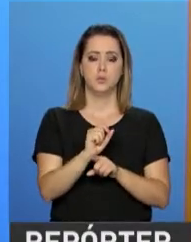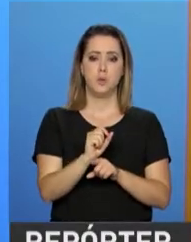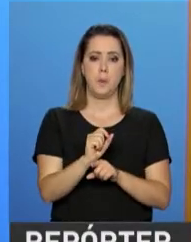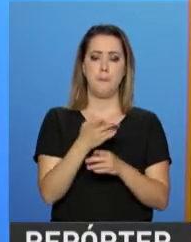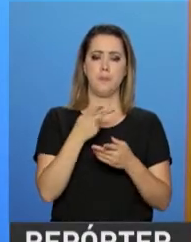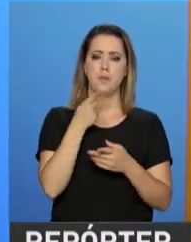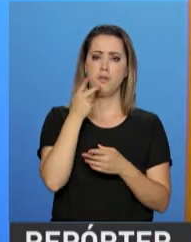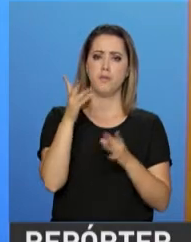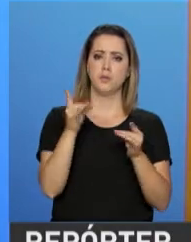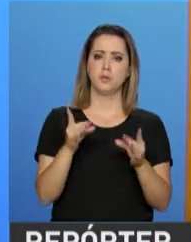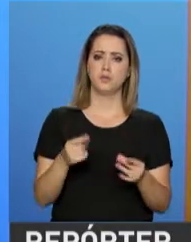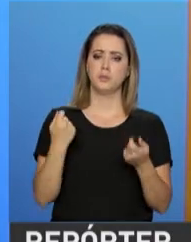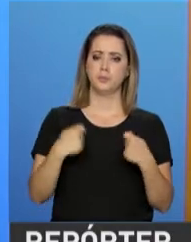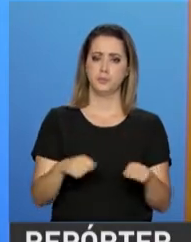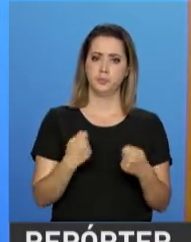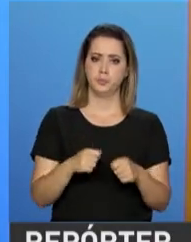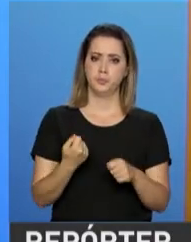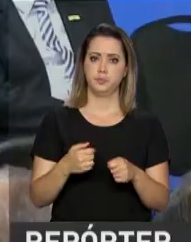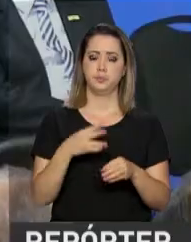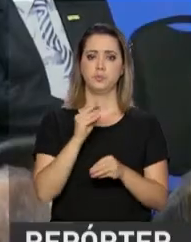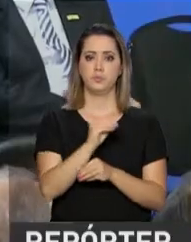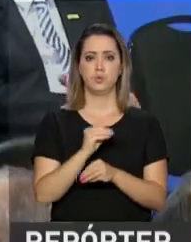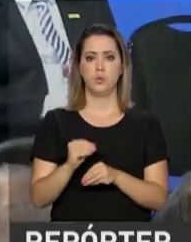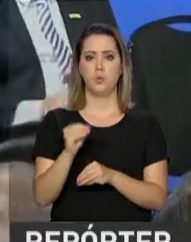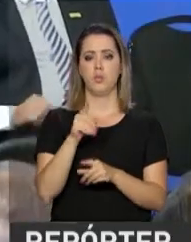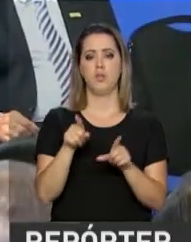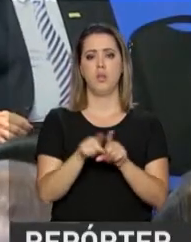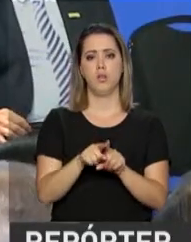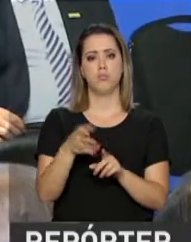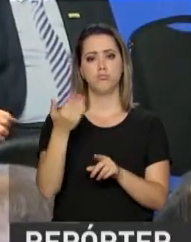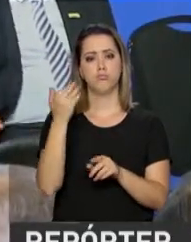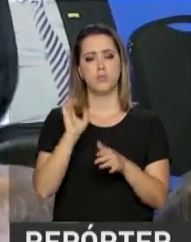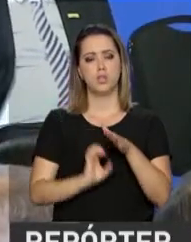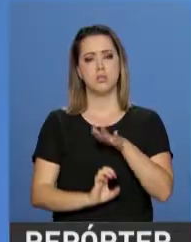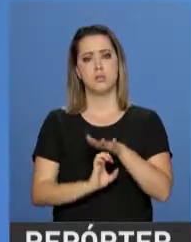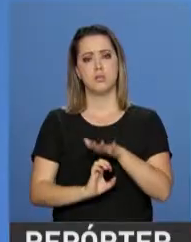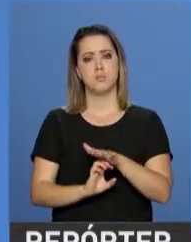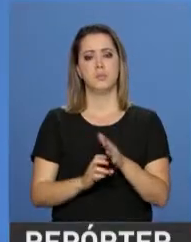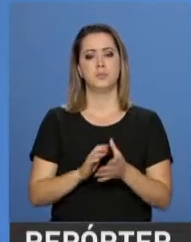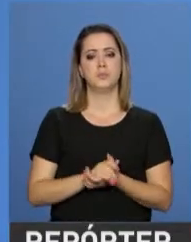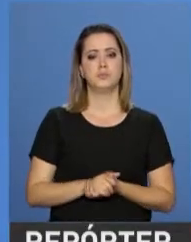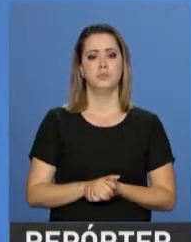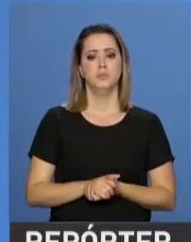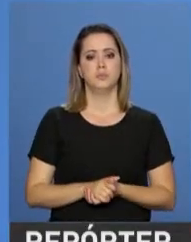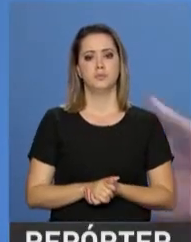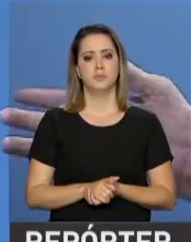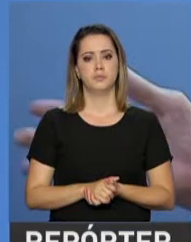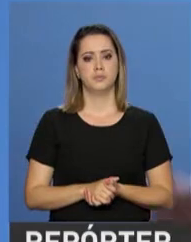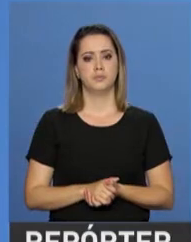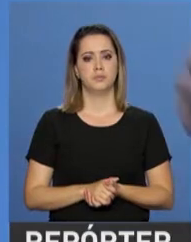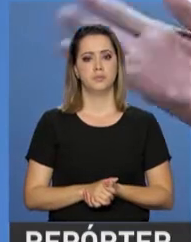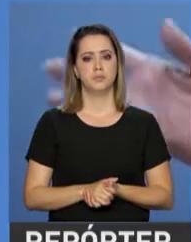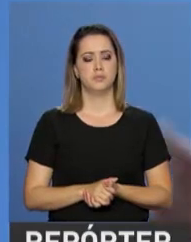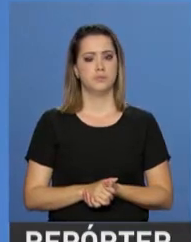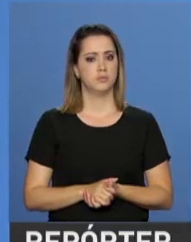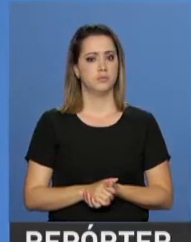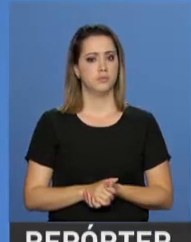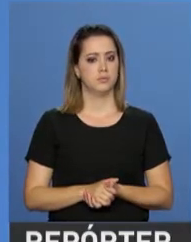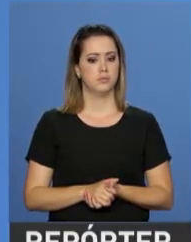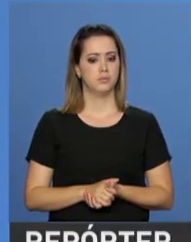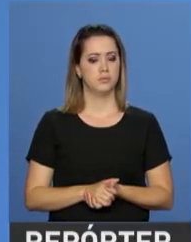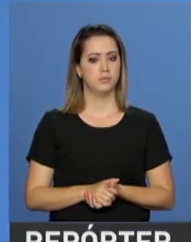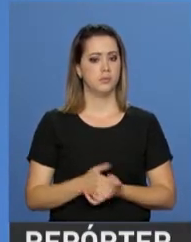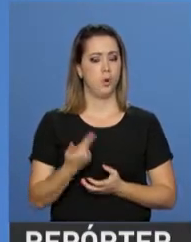e destacou a necessidade de atender antigos anseios do setor produtivo uma novidade é novidade com você 20 a mais de